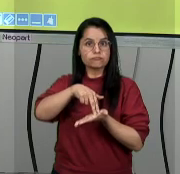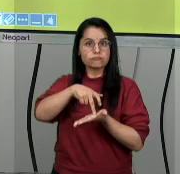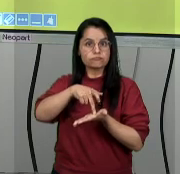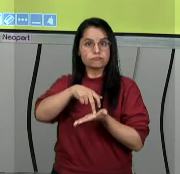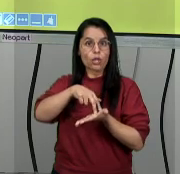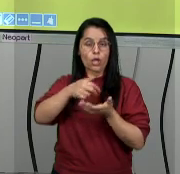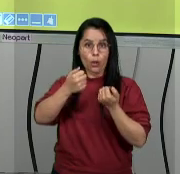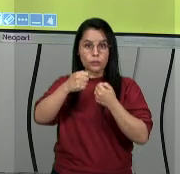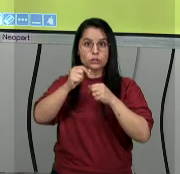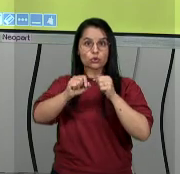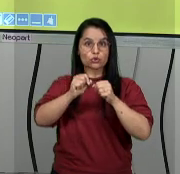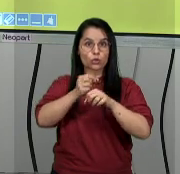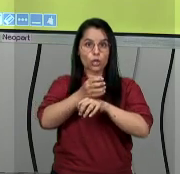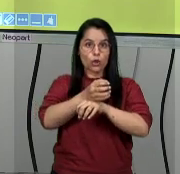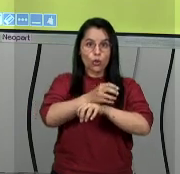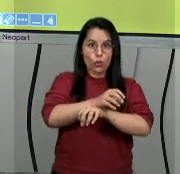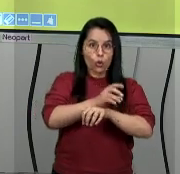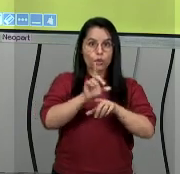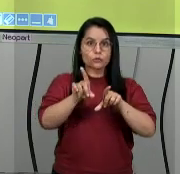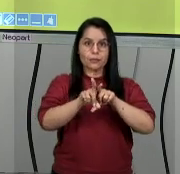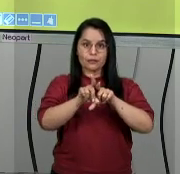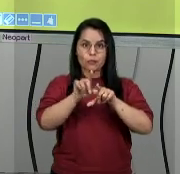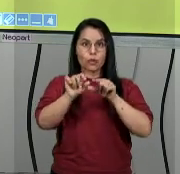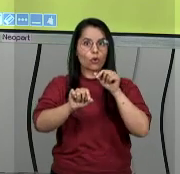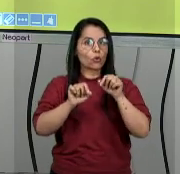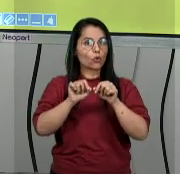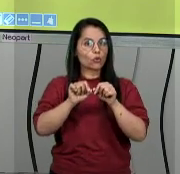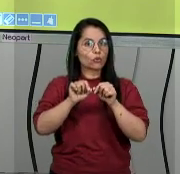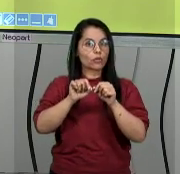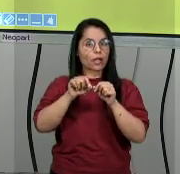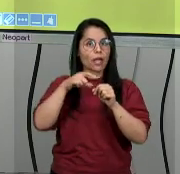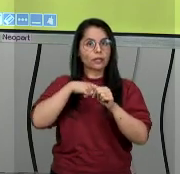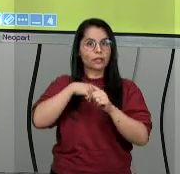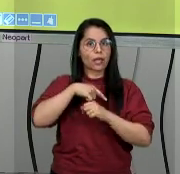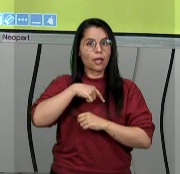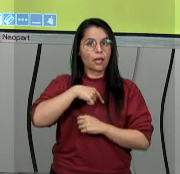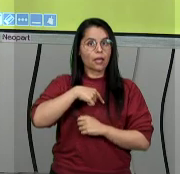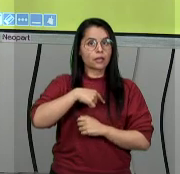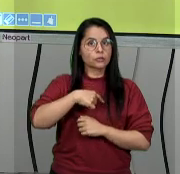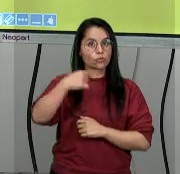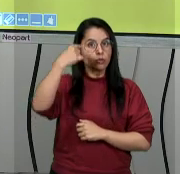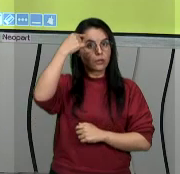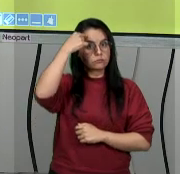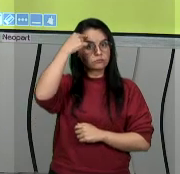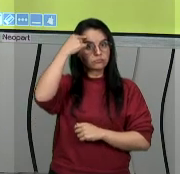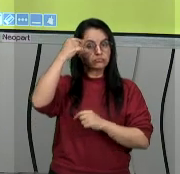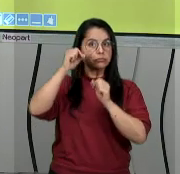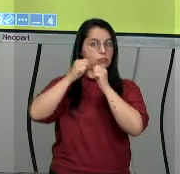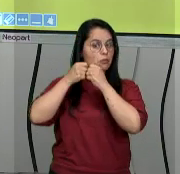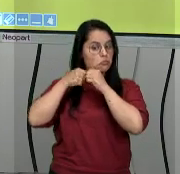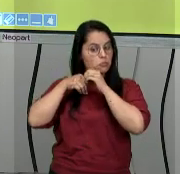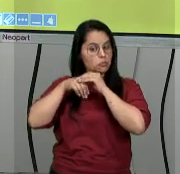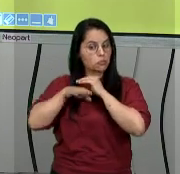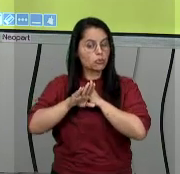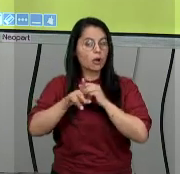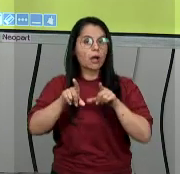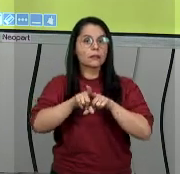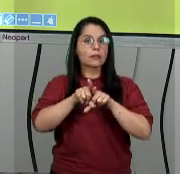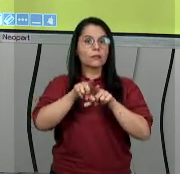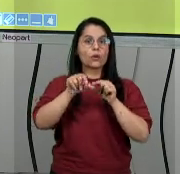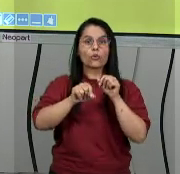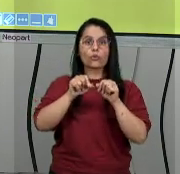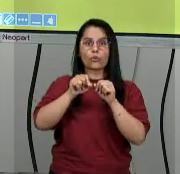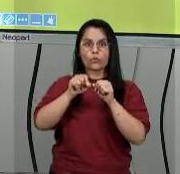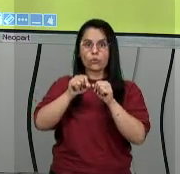osso, interação com o impulso mandado pela medula espinhal e também